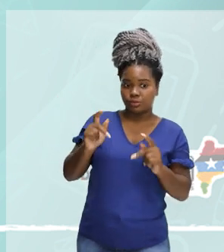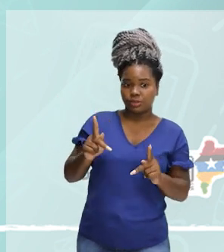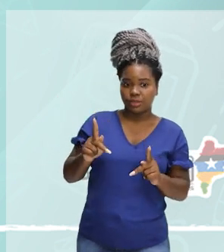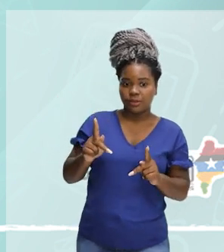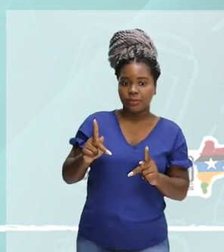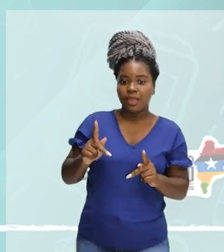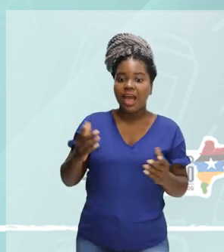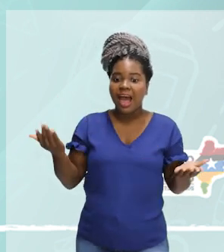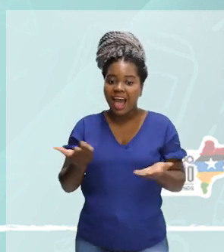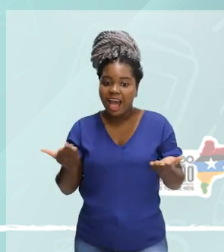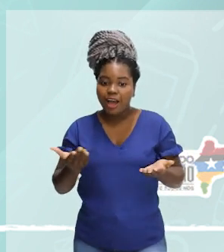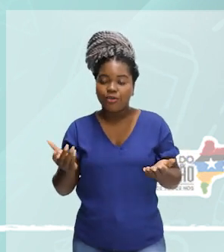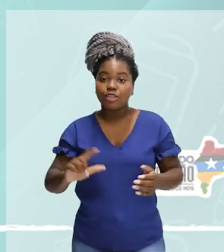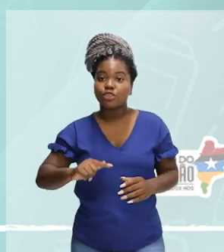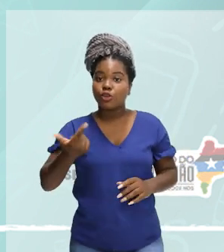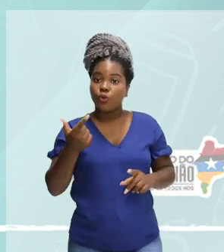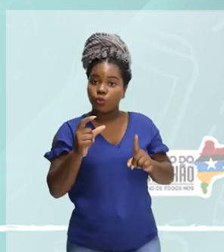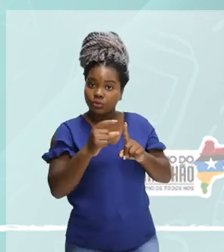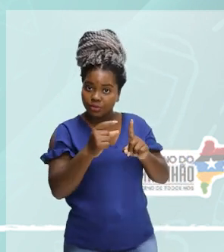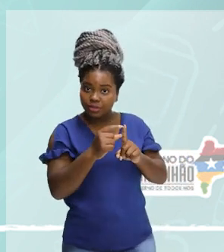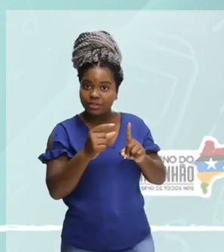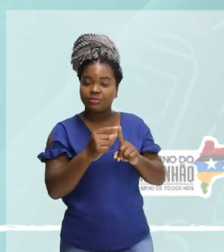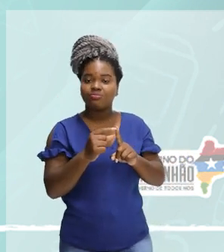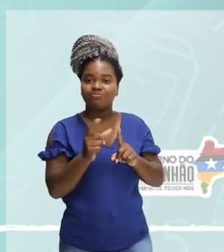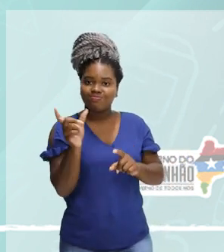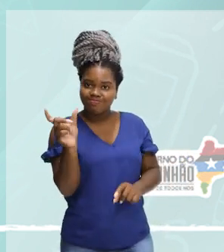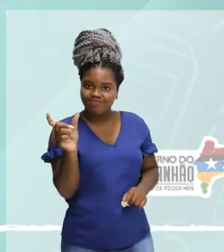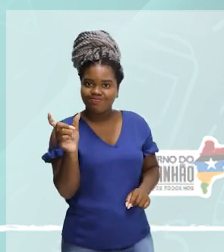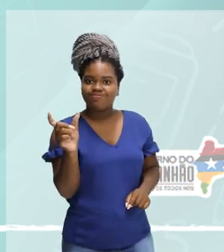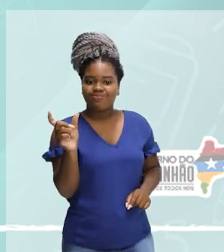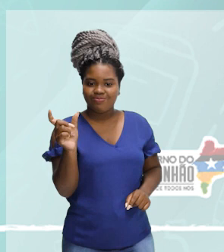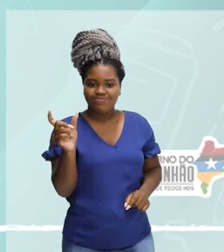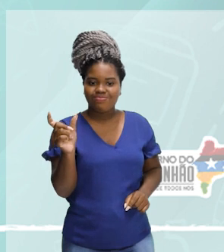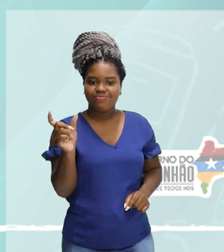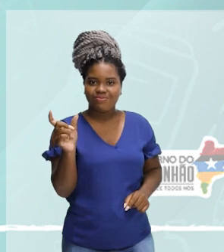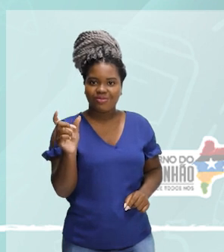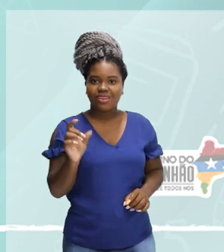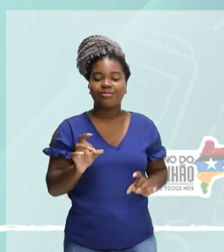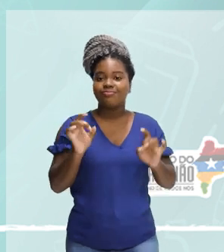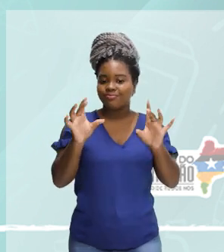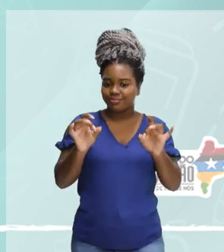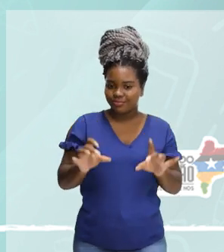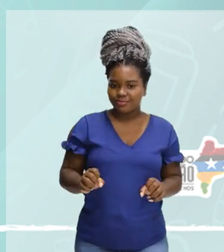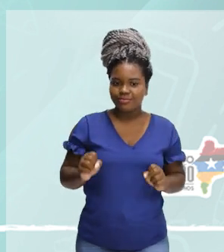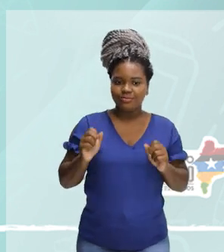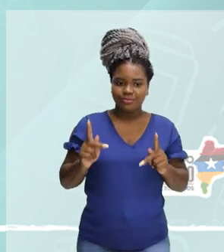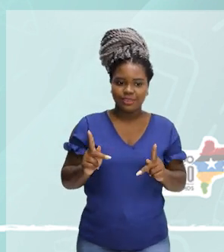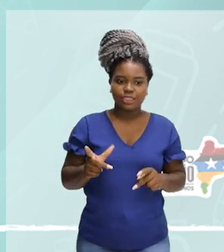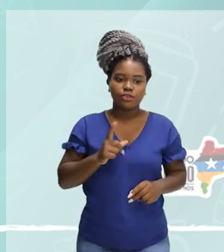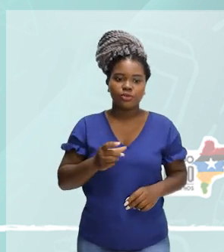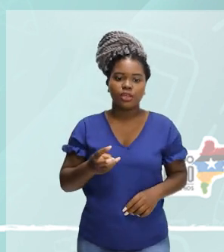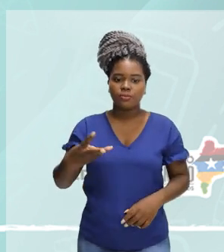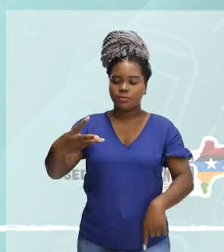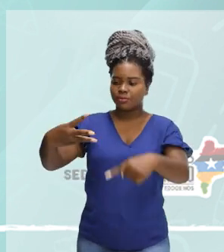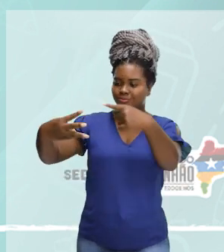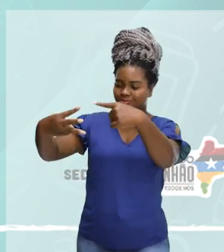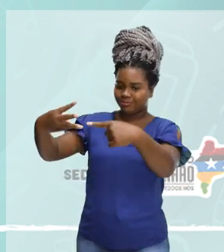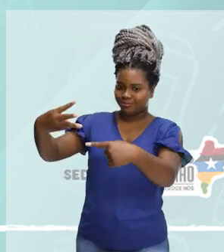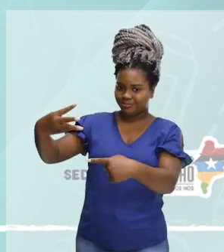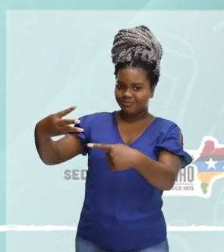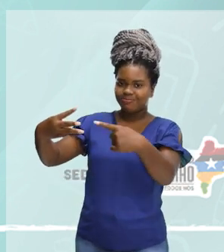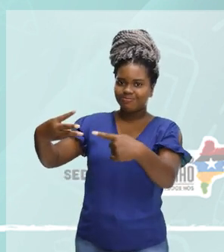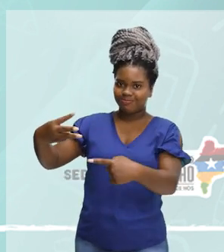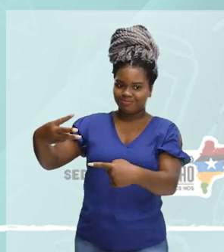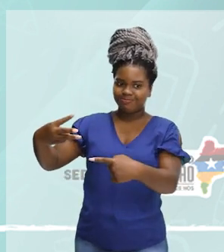são outras palavras. Então, eu tenho positivo, comparativo e superlativo. São os 3 graus